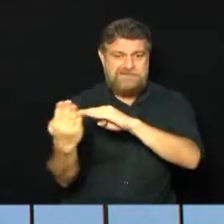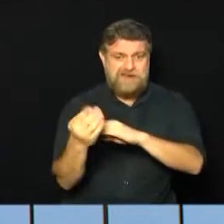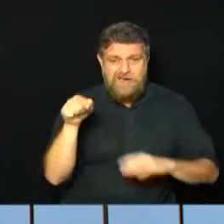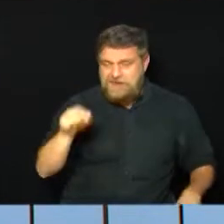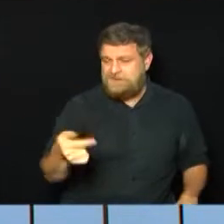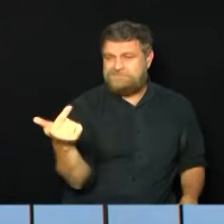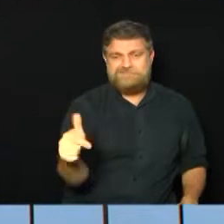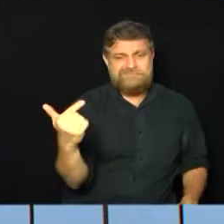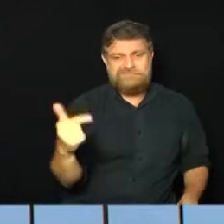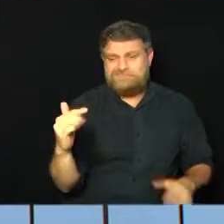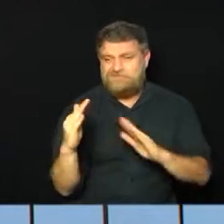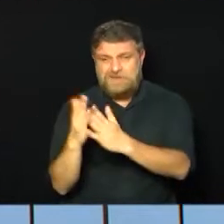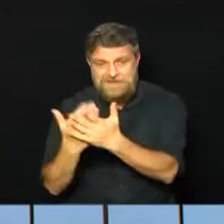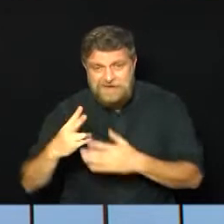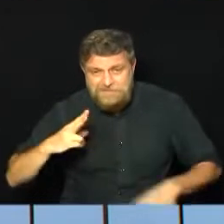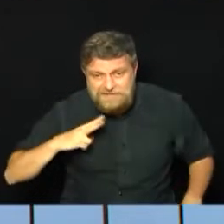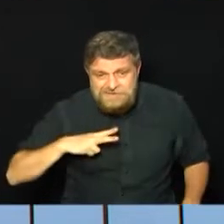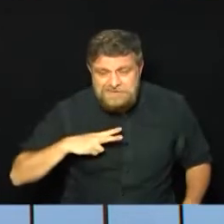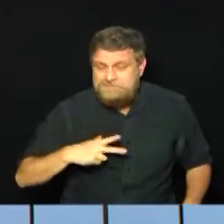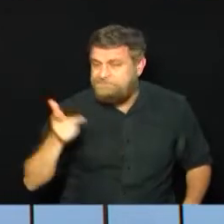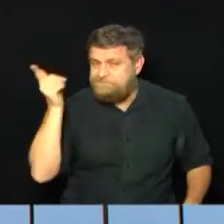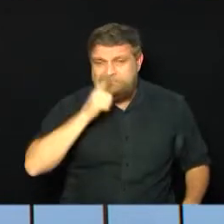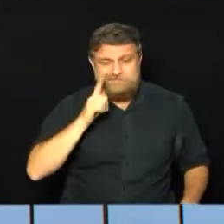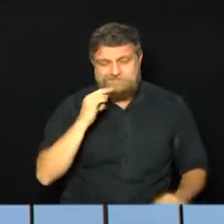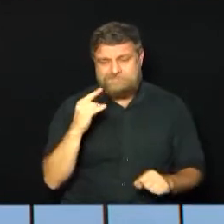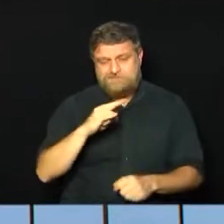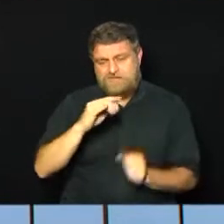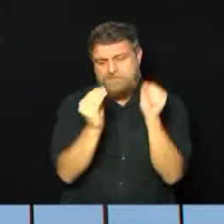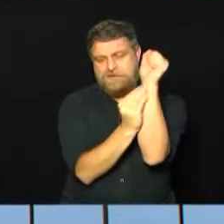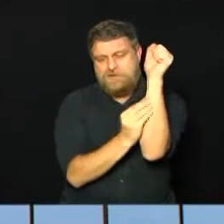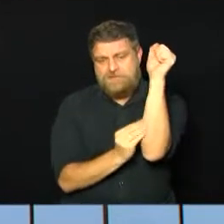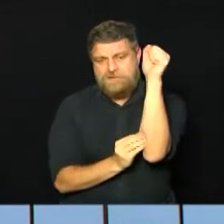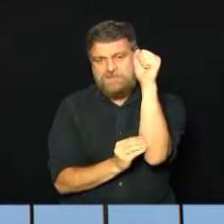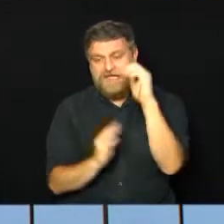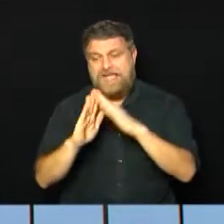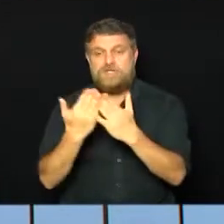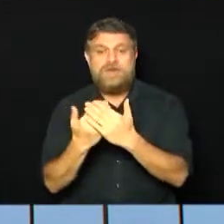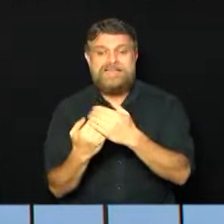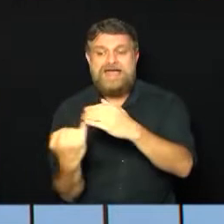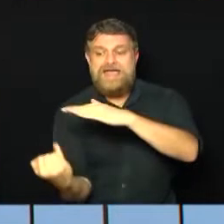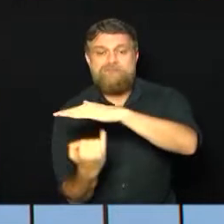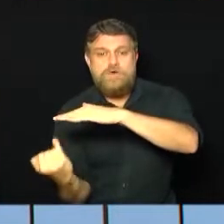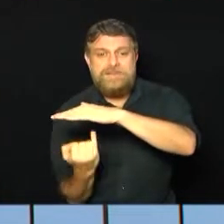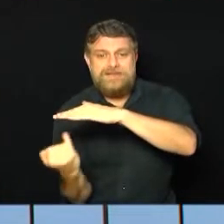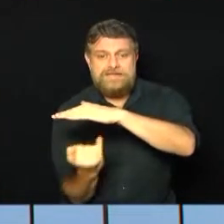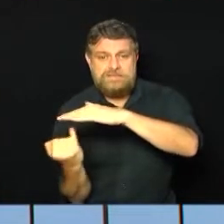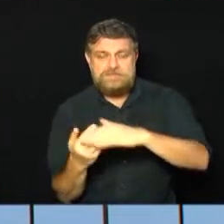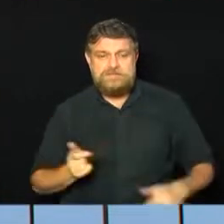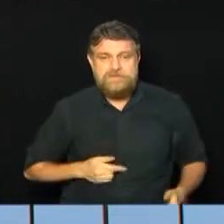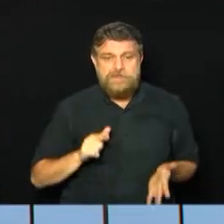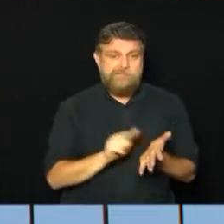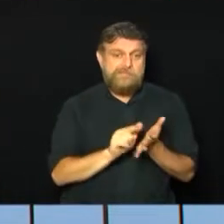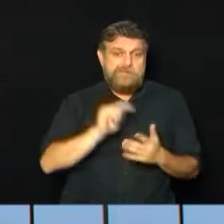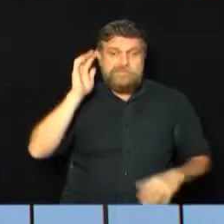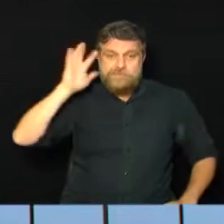ainda essas escolas terão qualquer tipo de exigência daquelas, é tudo na informalidade. Então, uma ideia que não sai do papel. Então,